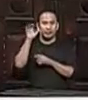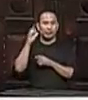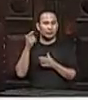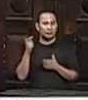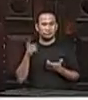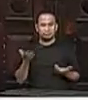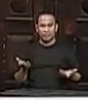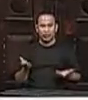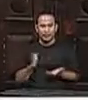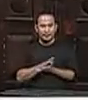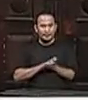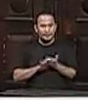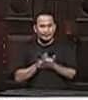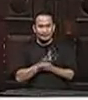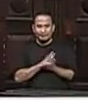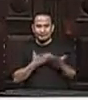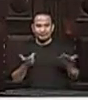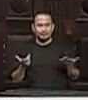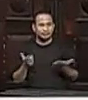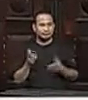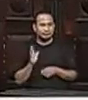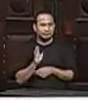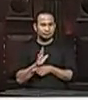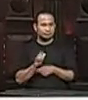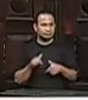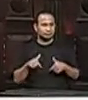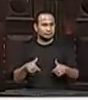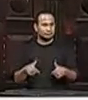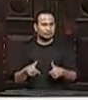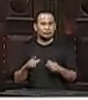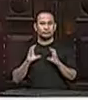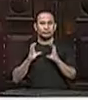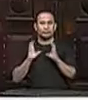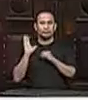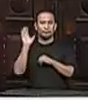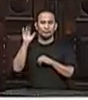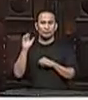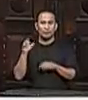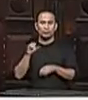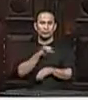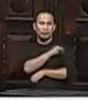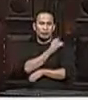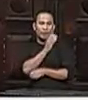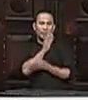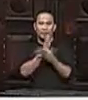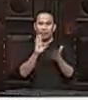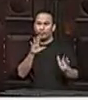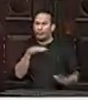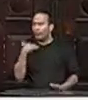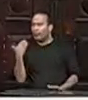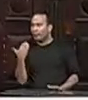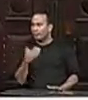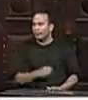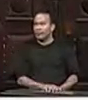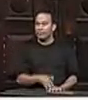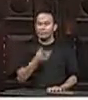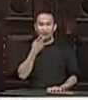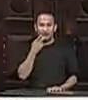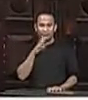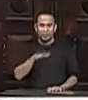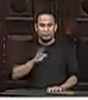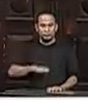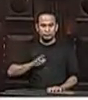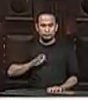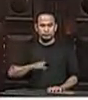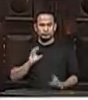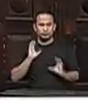nem time nas divisões de base. O basquete do Rio morreu. Se formos falar de voleibol, então,